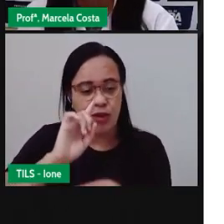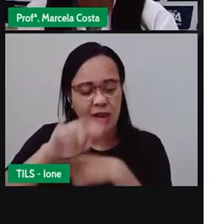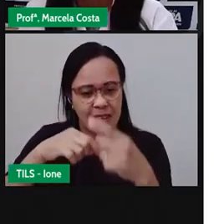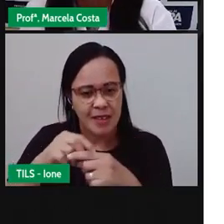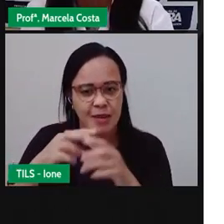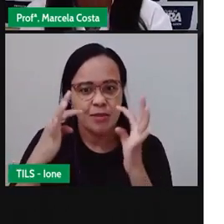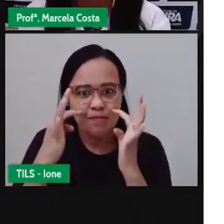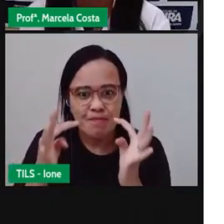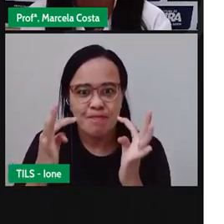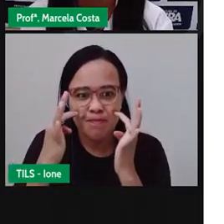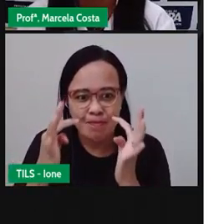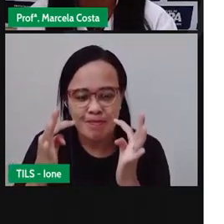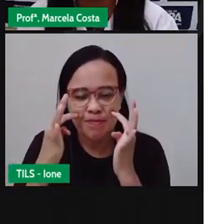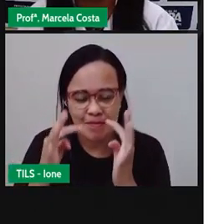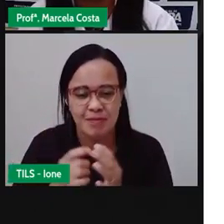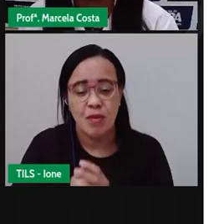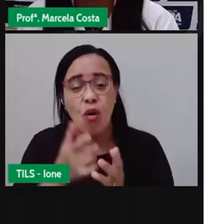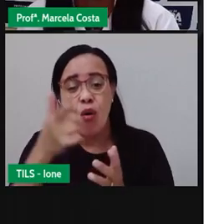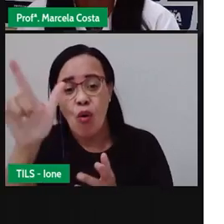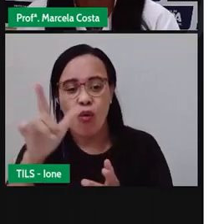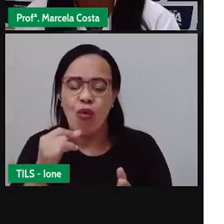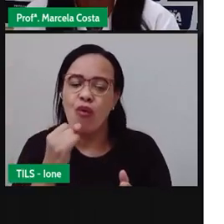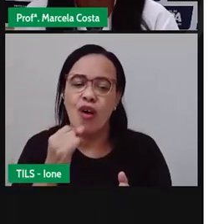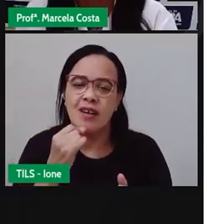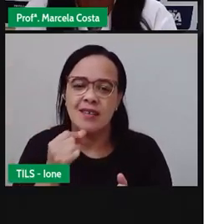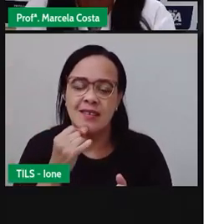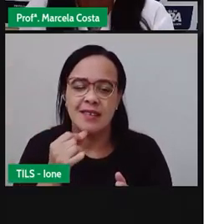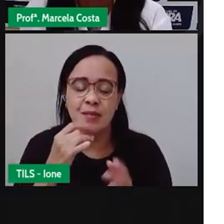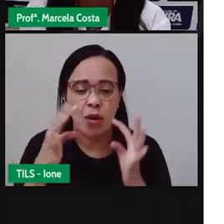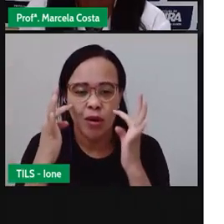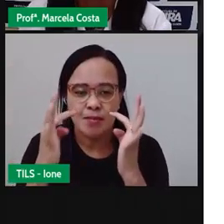Agora eu vou mostrar esse outro trava-língua.